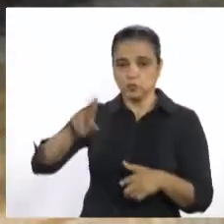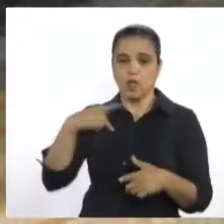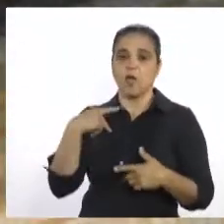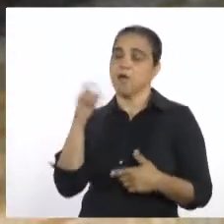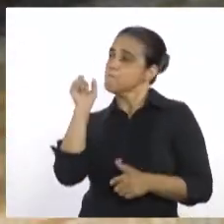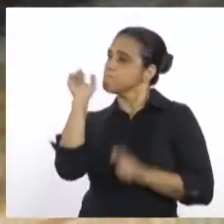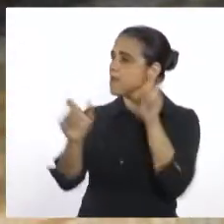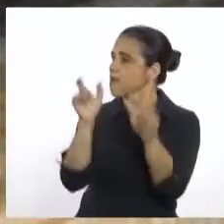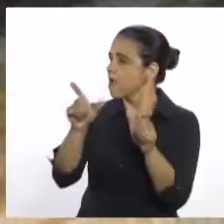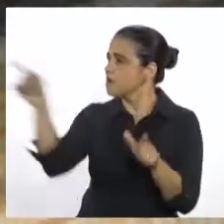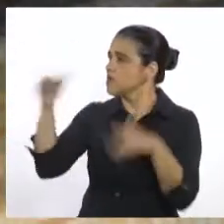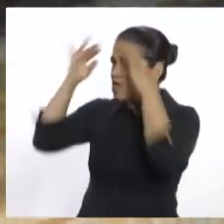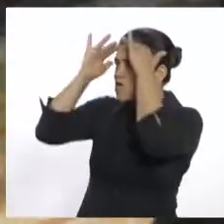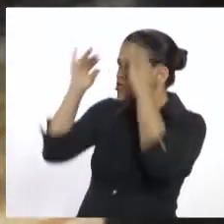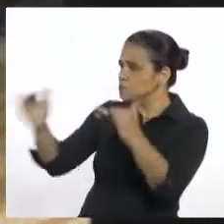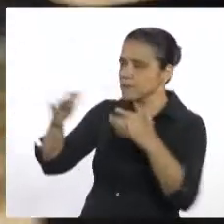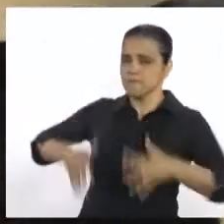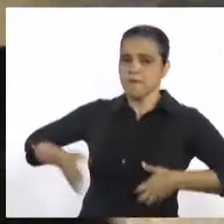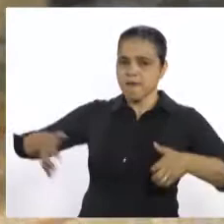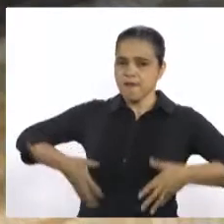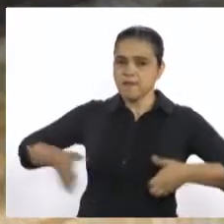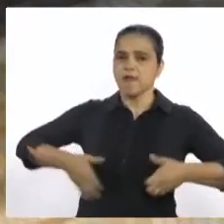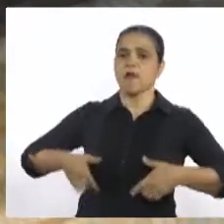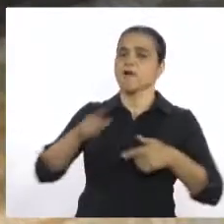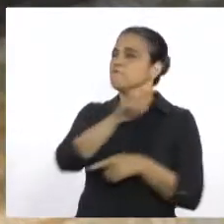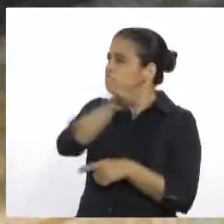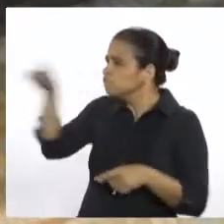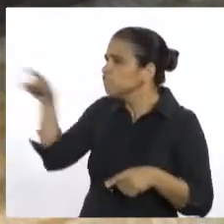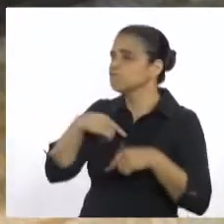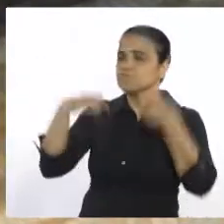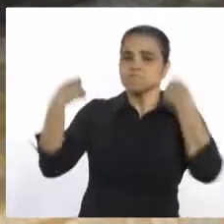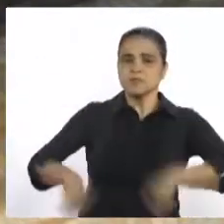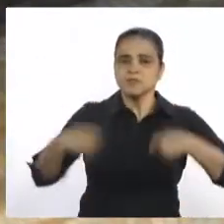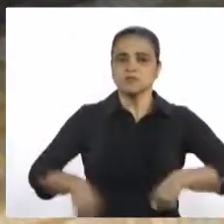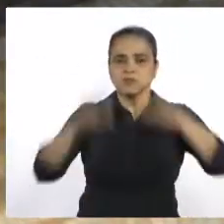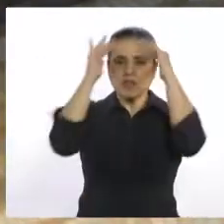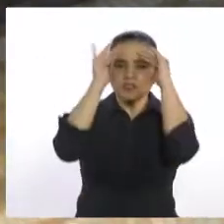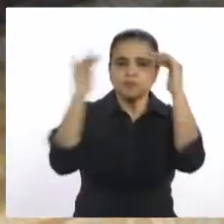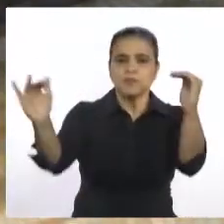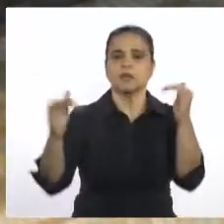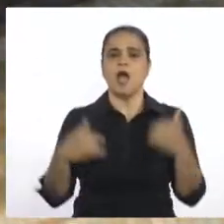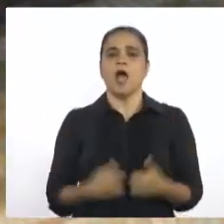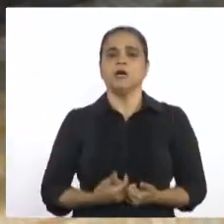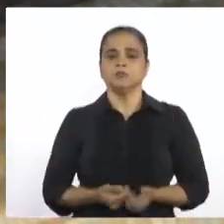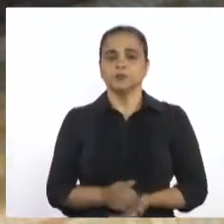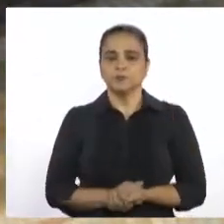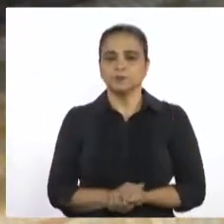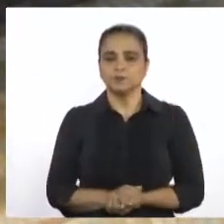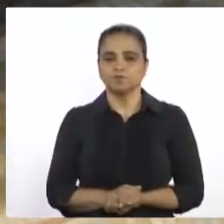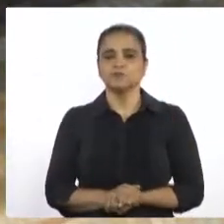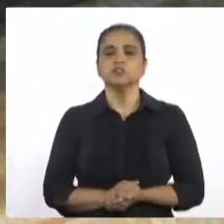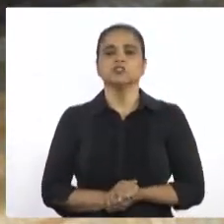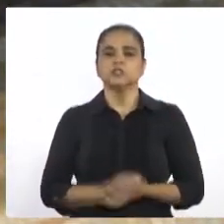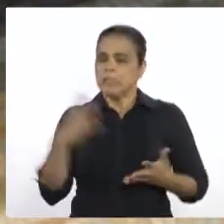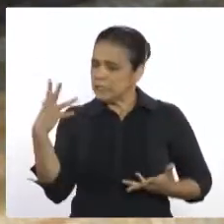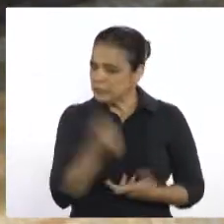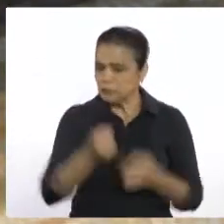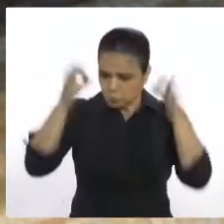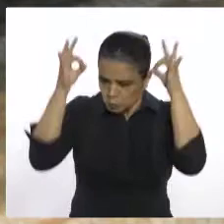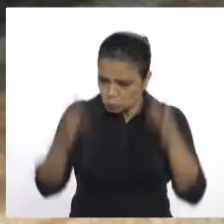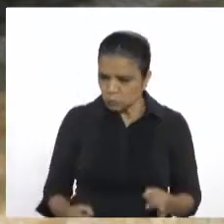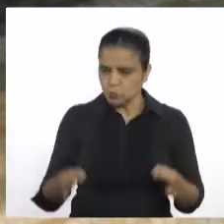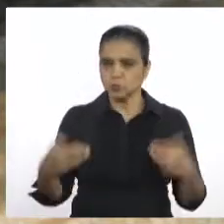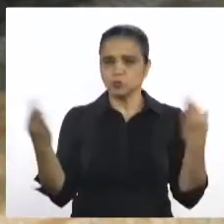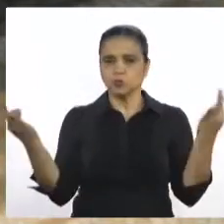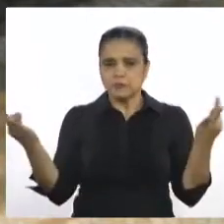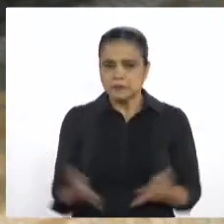Paquetá. Vocês merecem ser respeitados. E nada mais lindo e justo vocês estarem aqui reivindicando. E